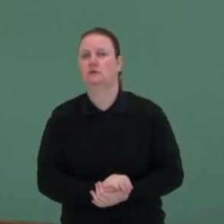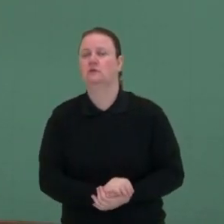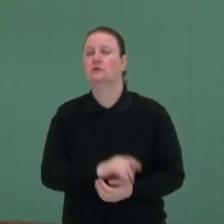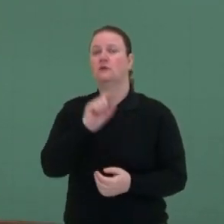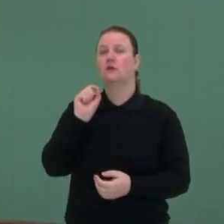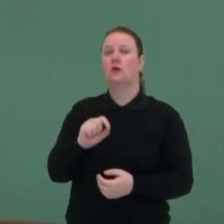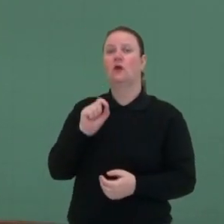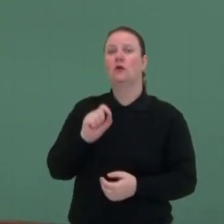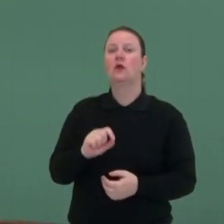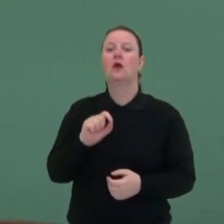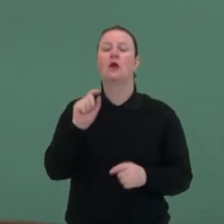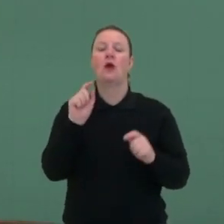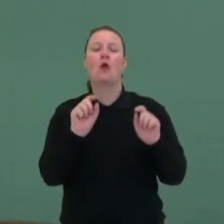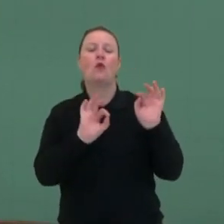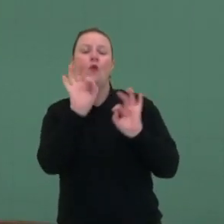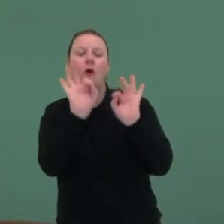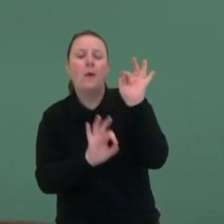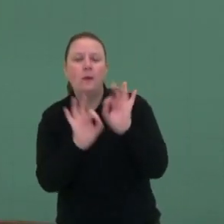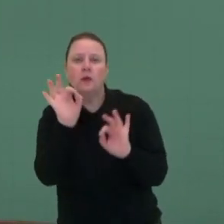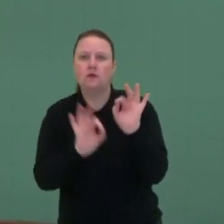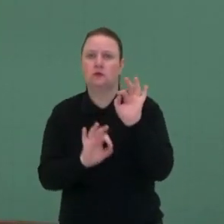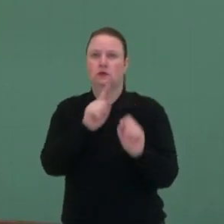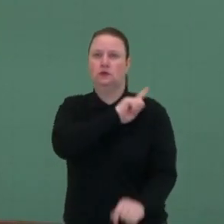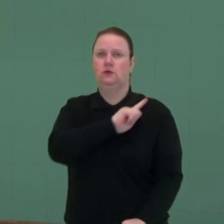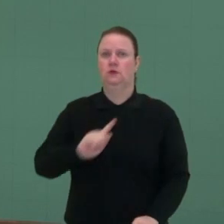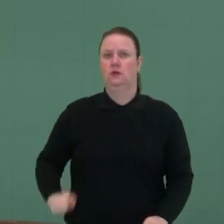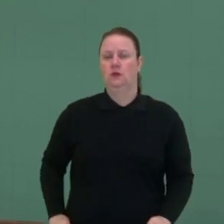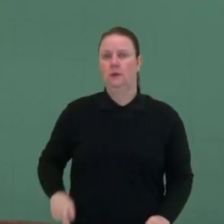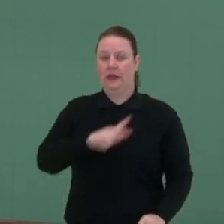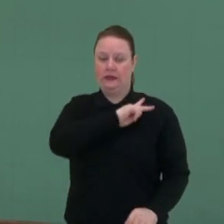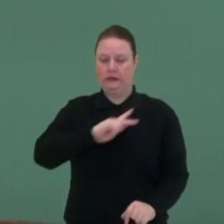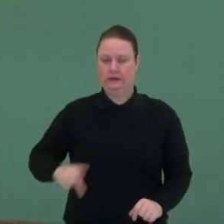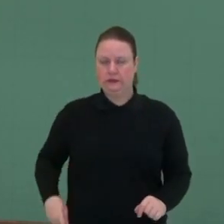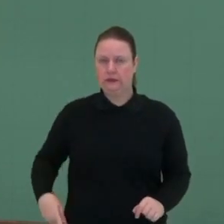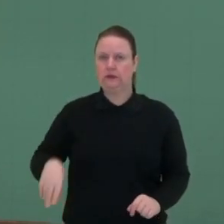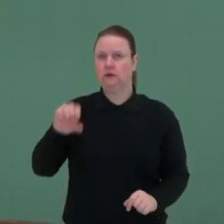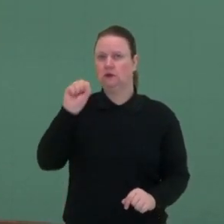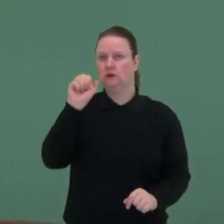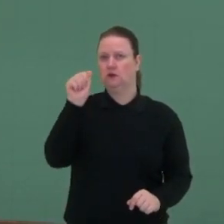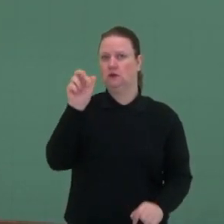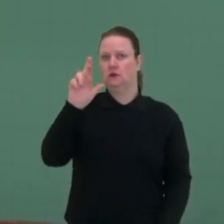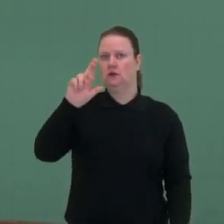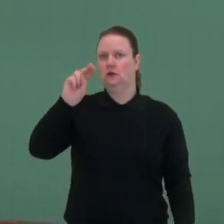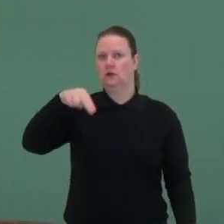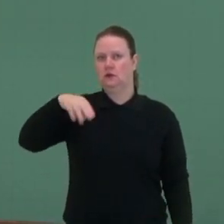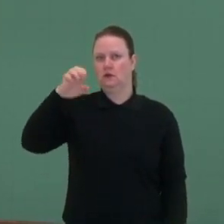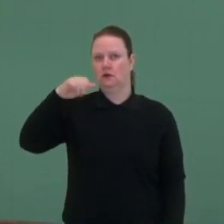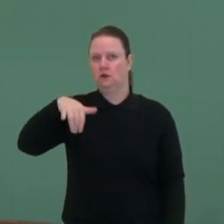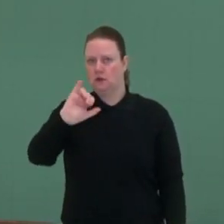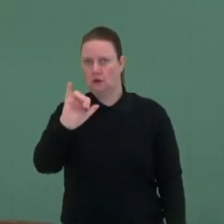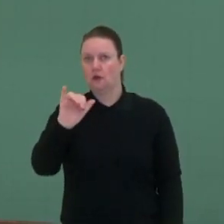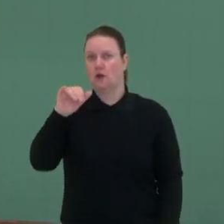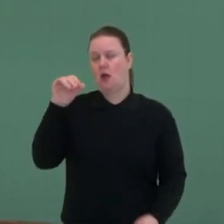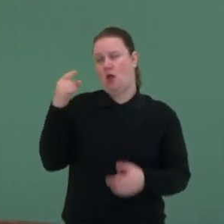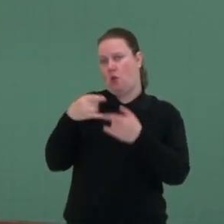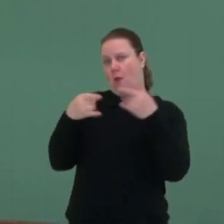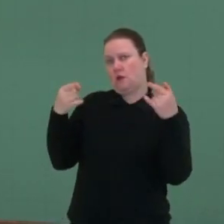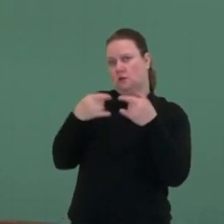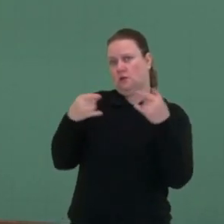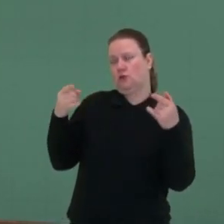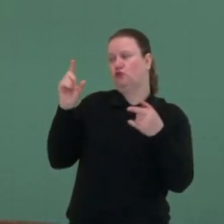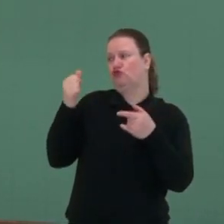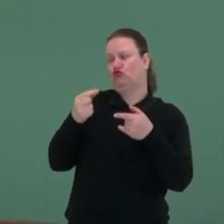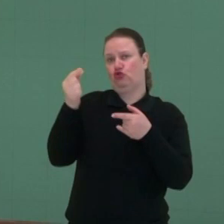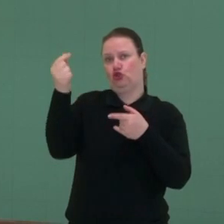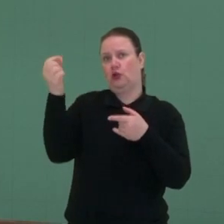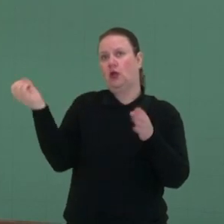pelo governo do Sarney. Em 1986, a criação do Plano Cruzado, uma nova moeda no Brasil, como a cédula que está do